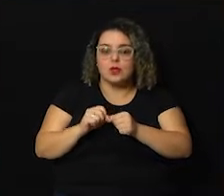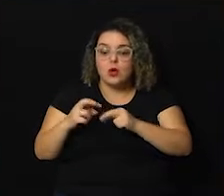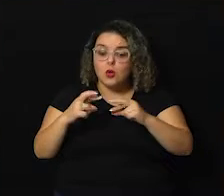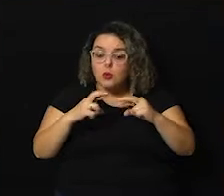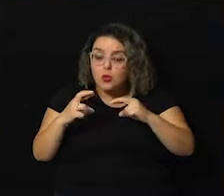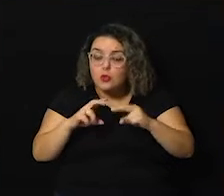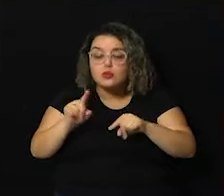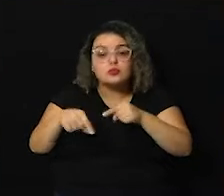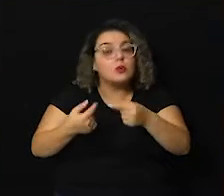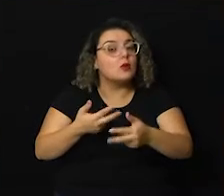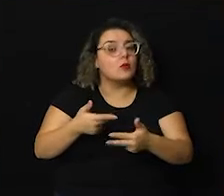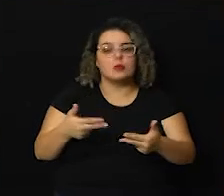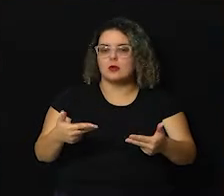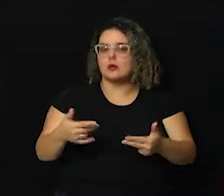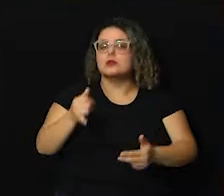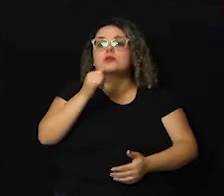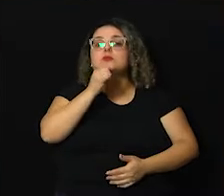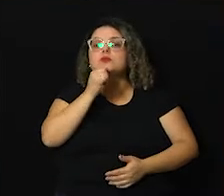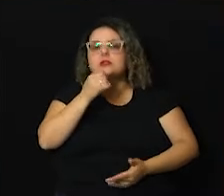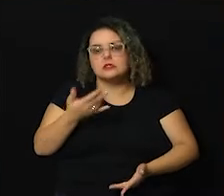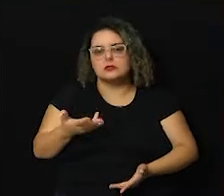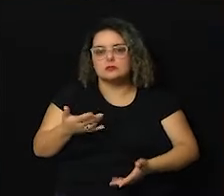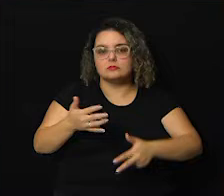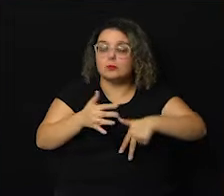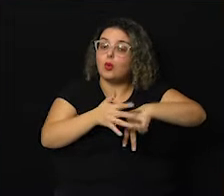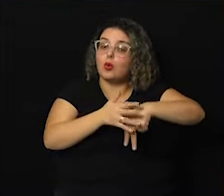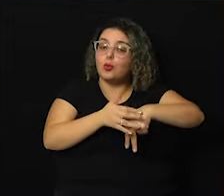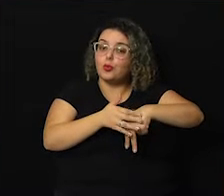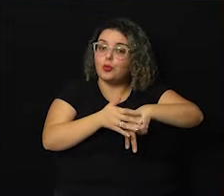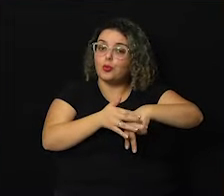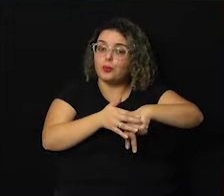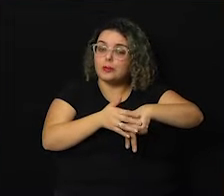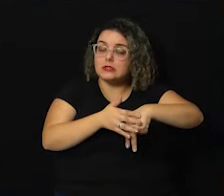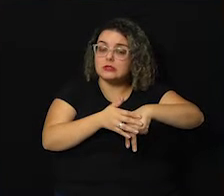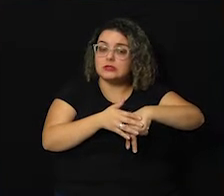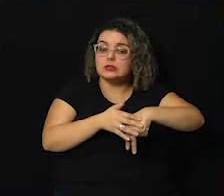de uma outra coisa. Então, por exemplo, o paciente tem lá